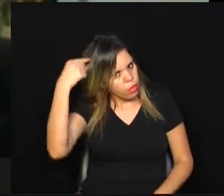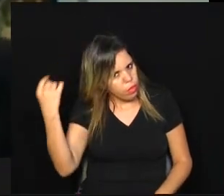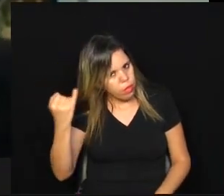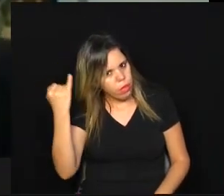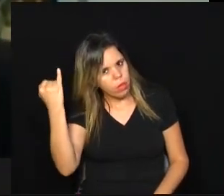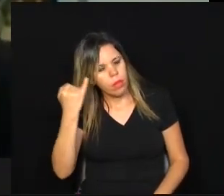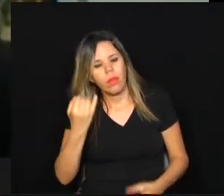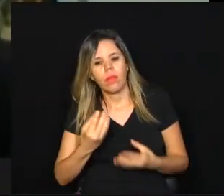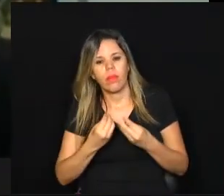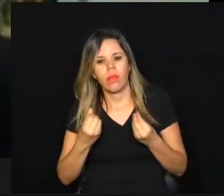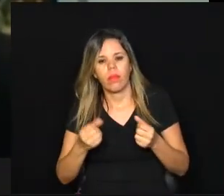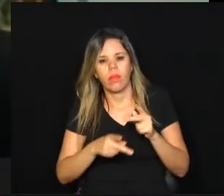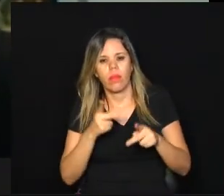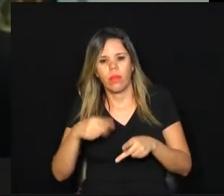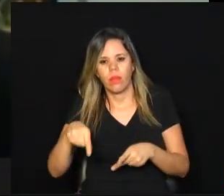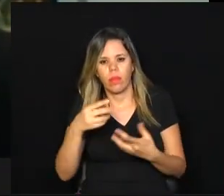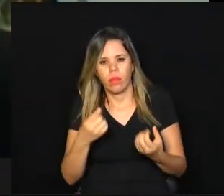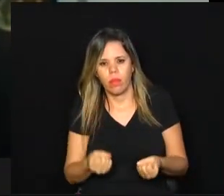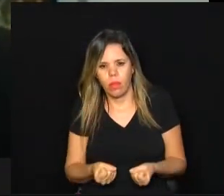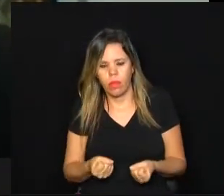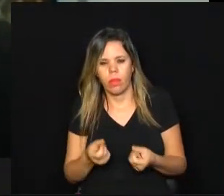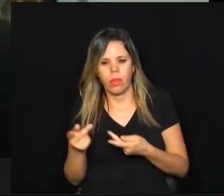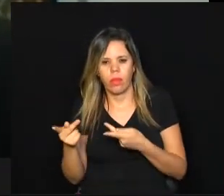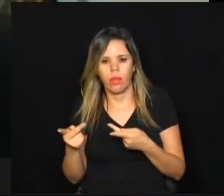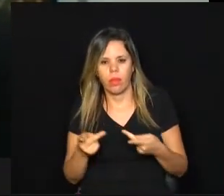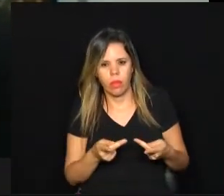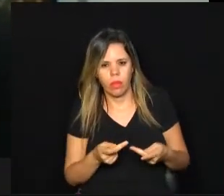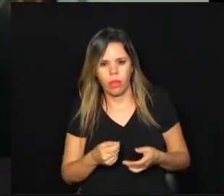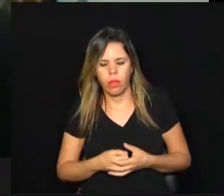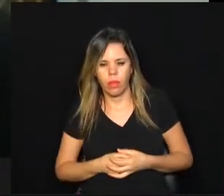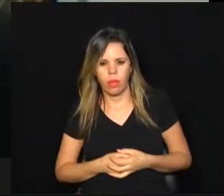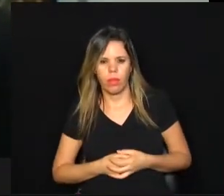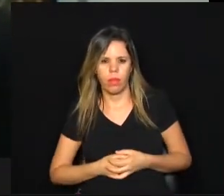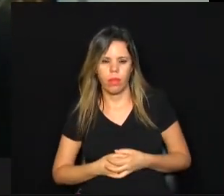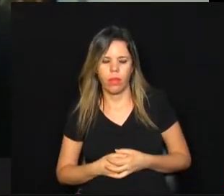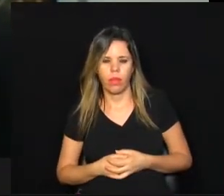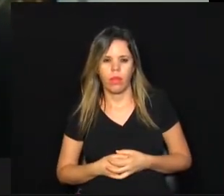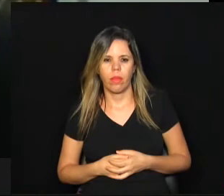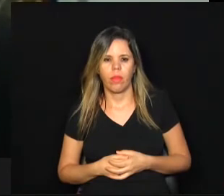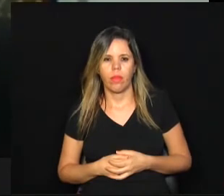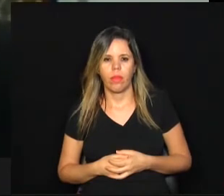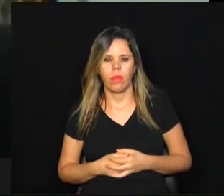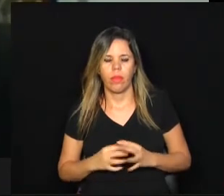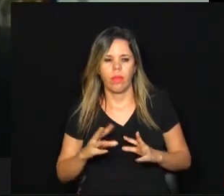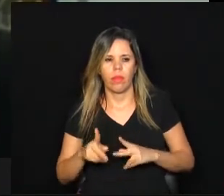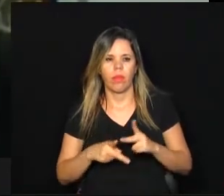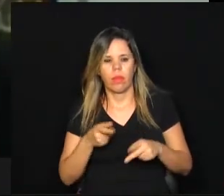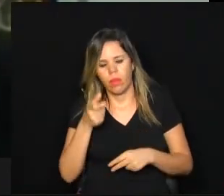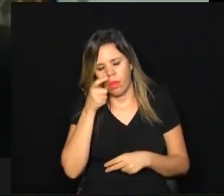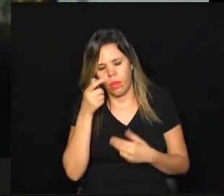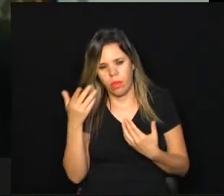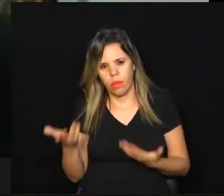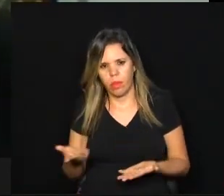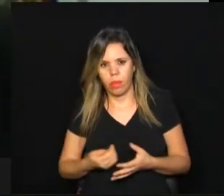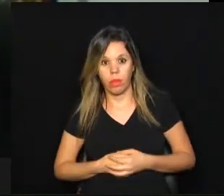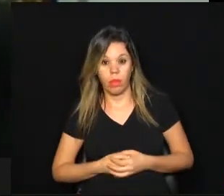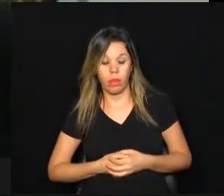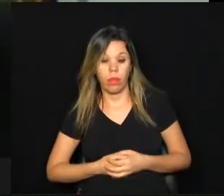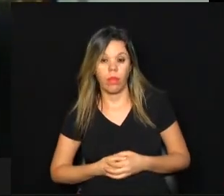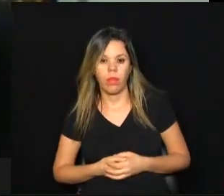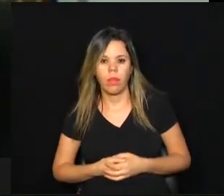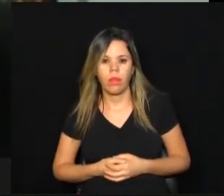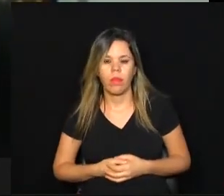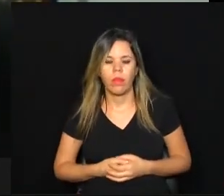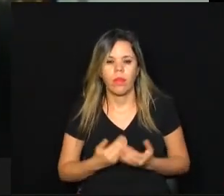da sensibilização, um convite, né? Nós convidamos todos que estão nos assistindo